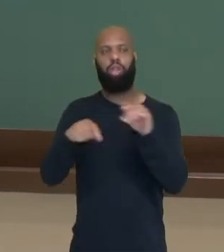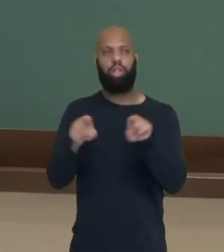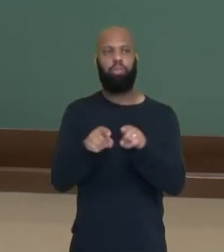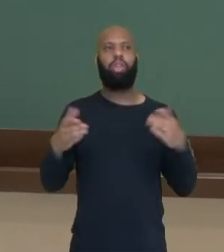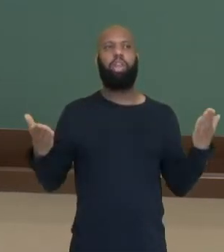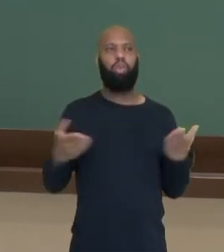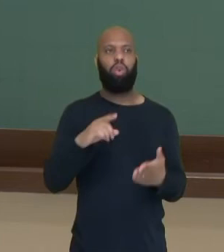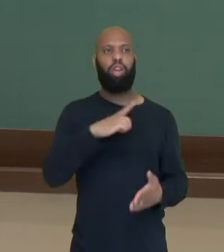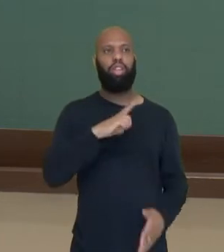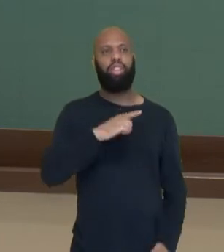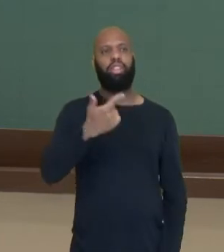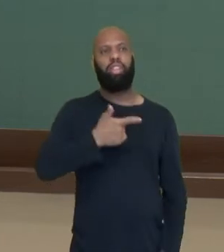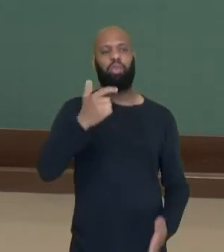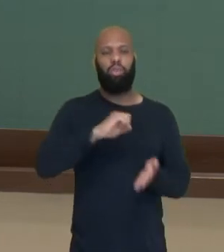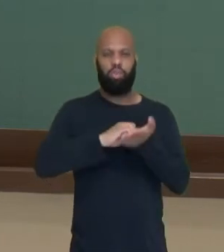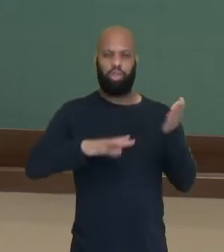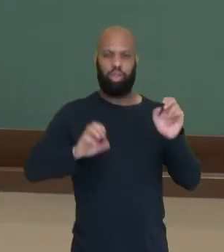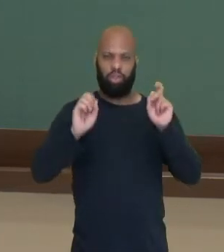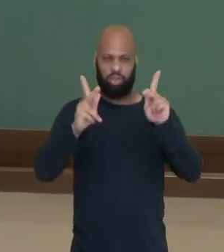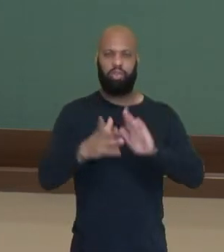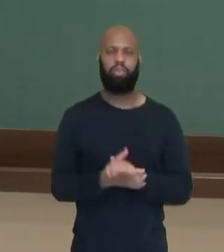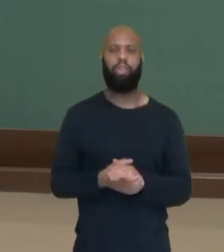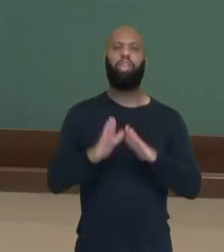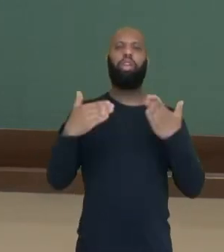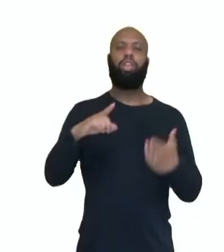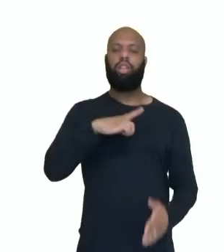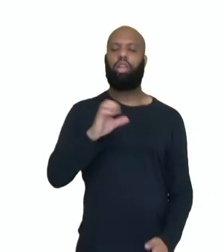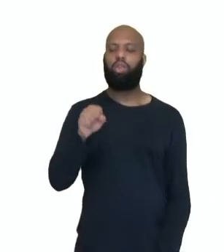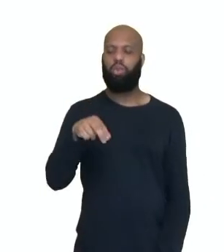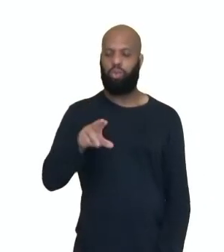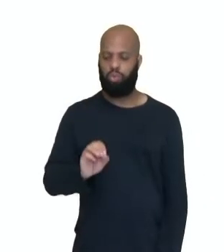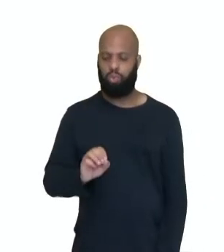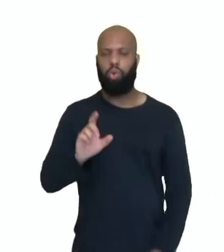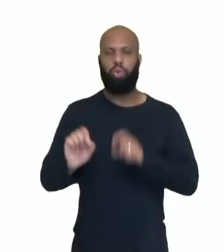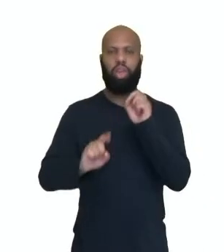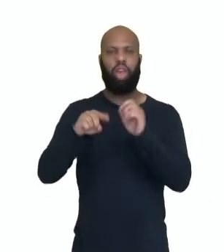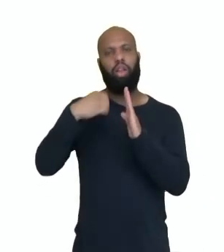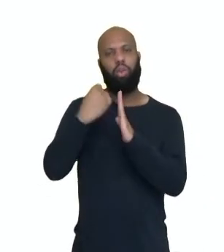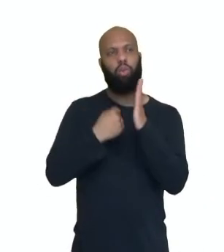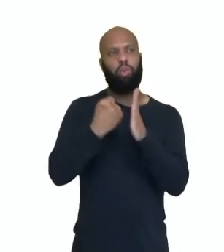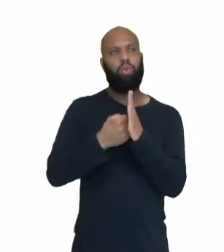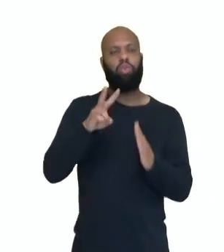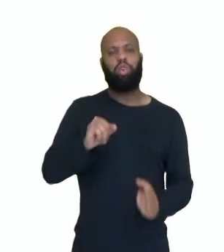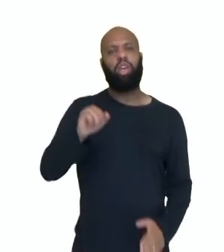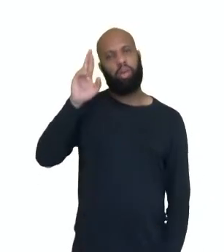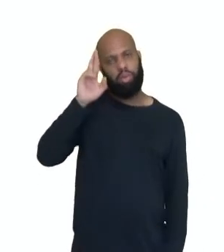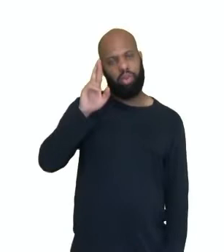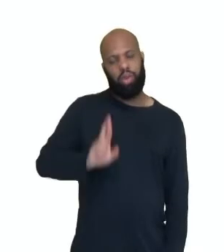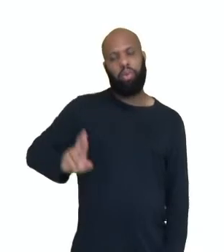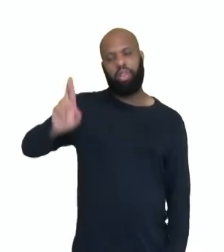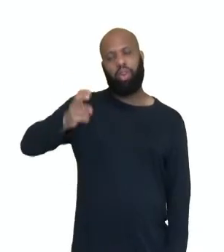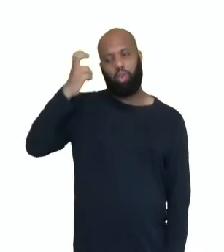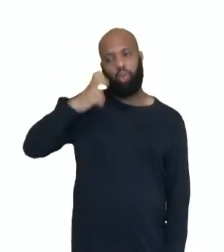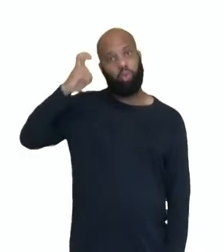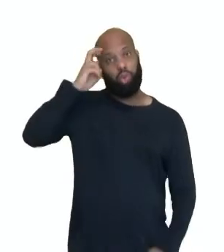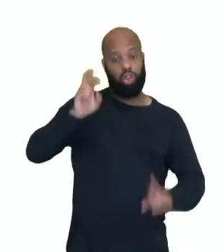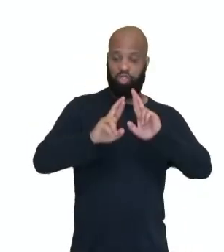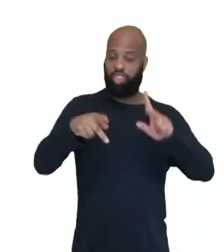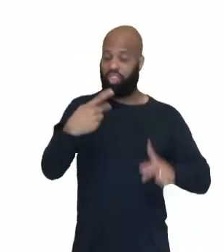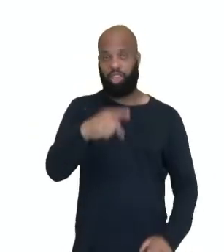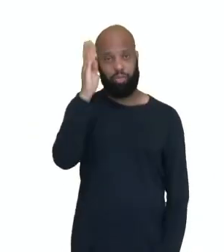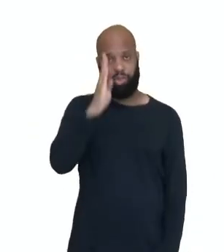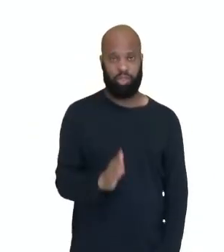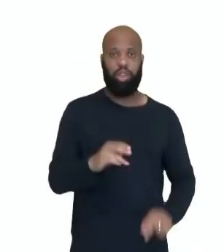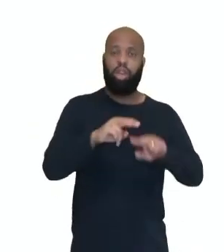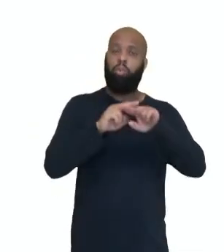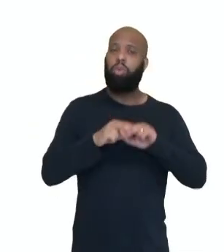Vamos para a nossa segunda atividade, pessoal. O sumô é uma luta que representa uma cultura muito diferente da nossa realidade. Por